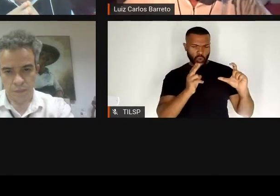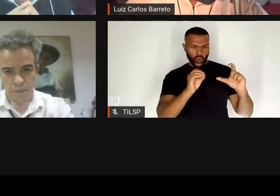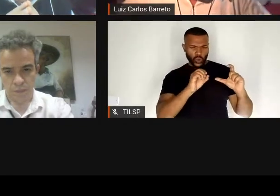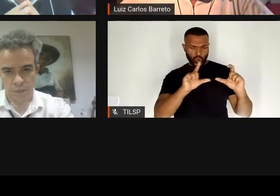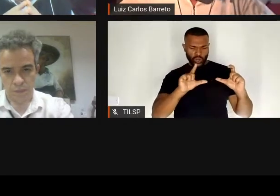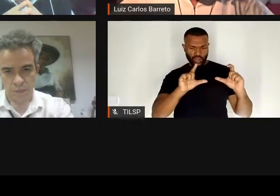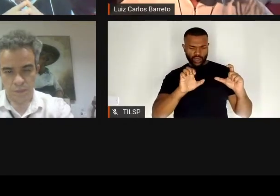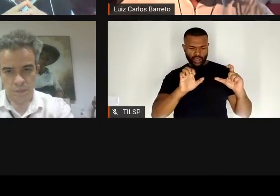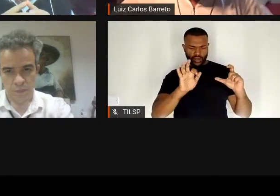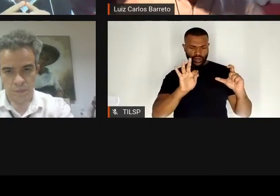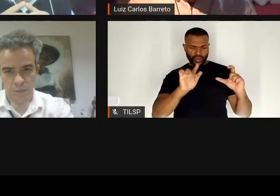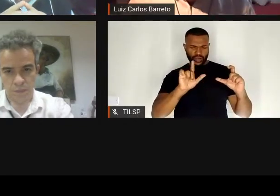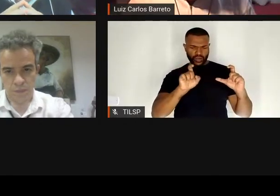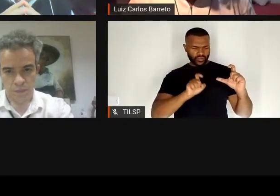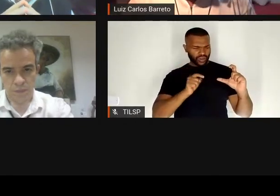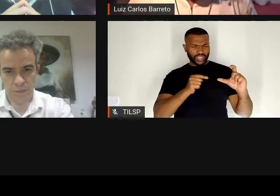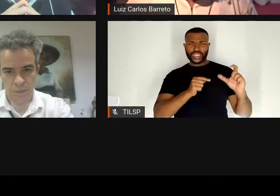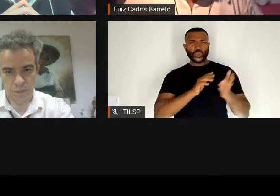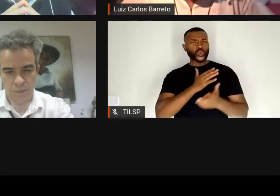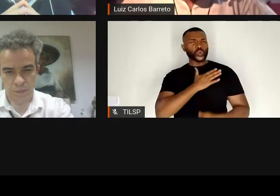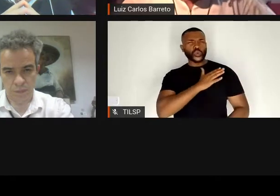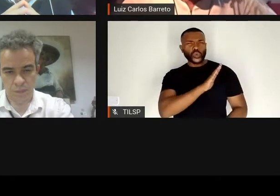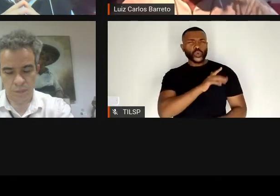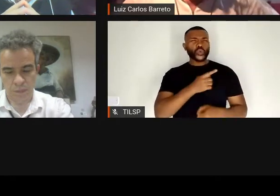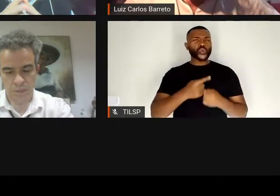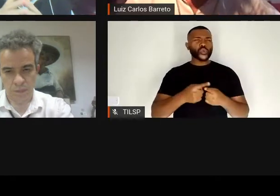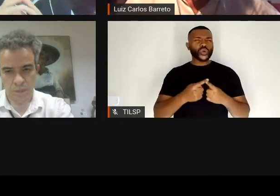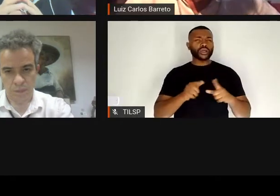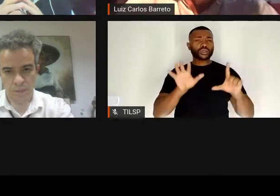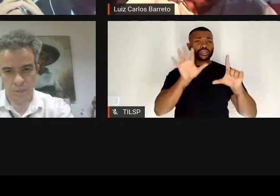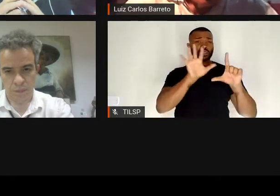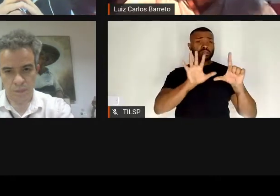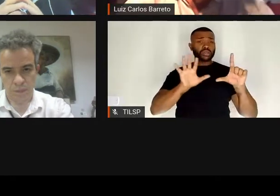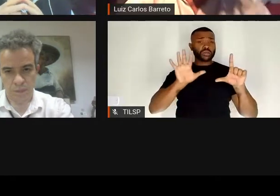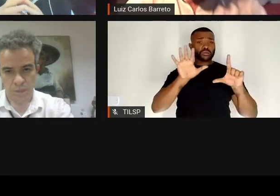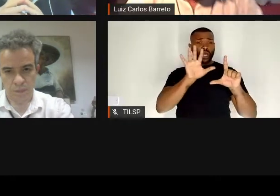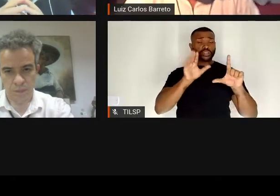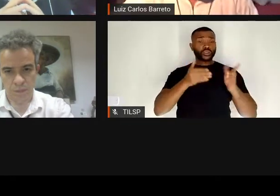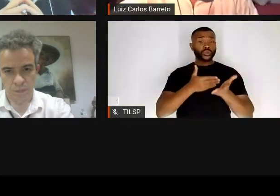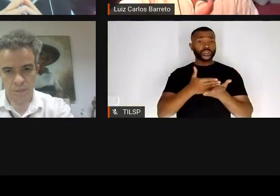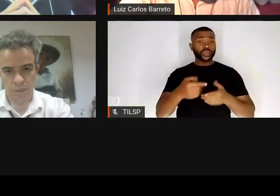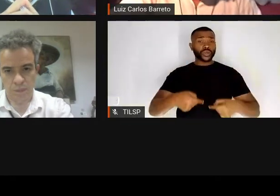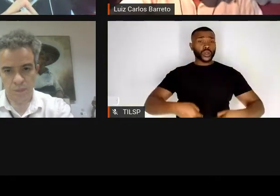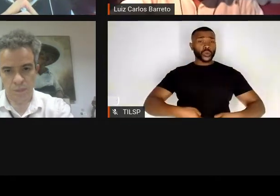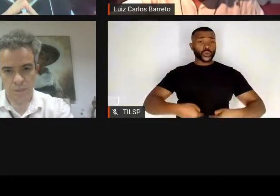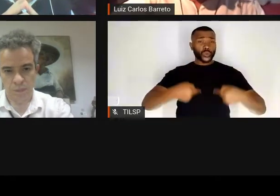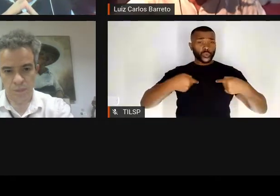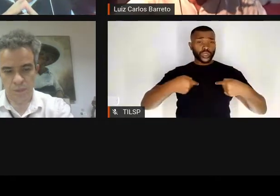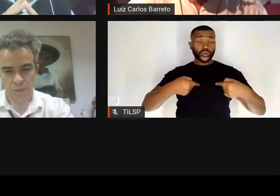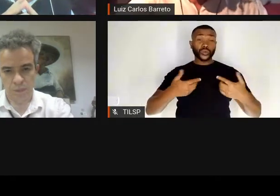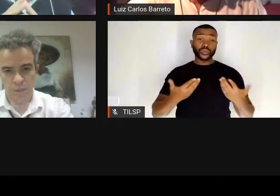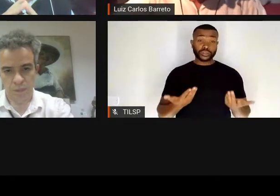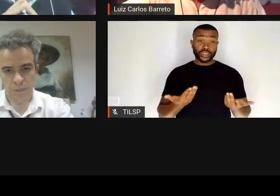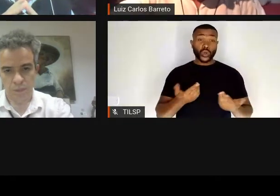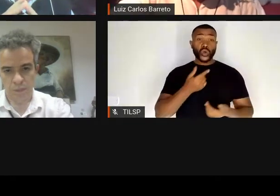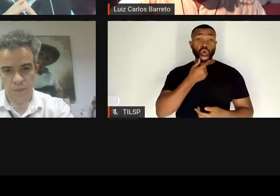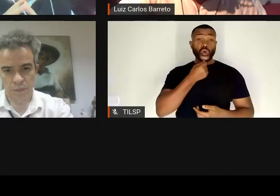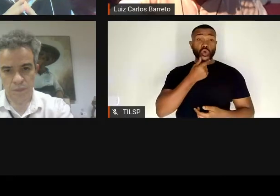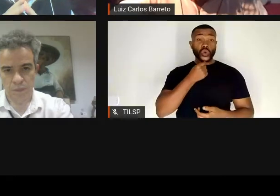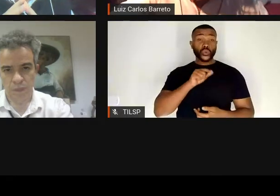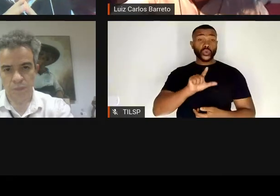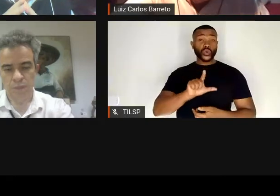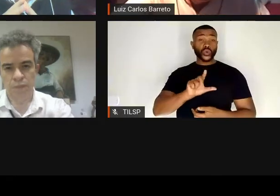que a imagem era enquadrada pelo umbigo. Então, o Luciano Galneiro,